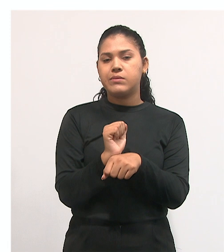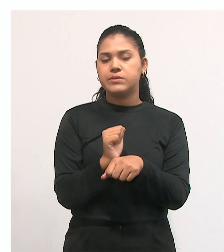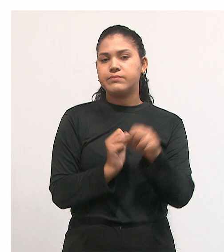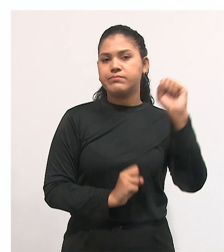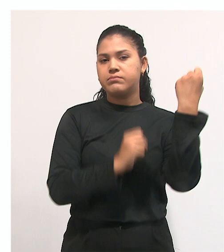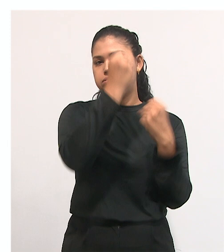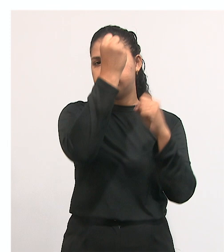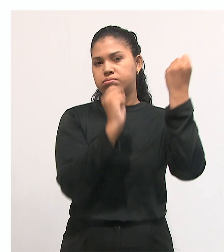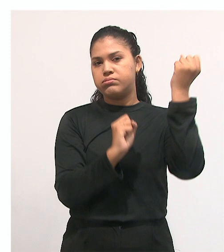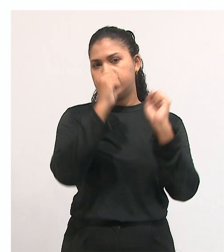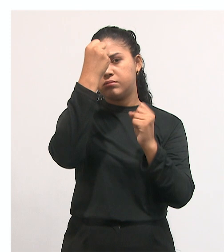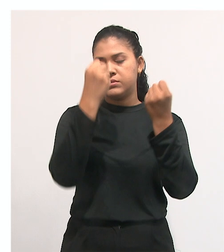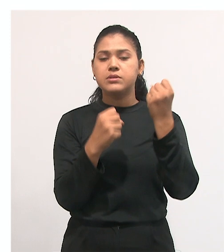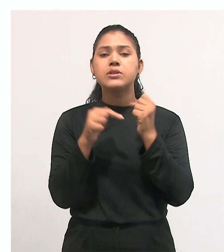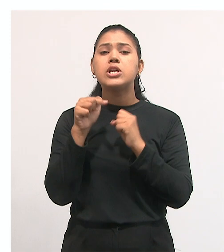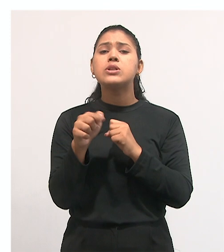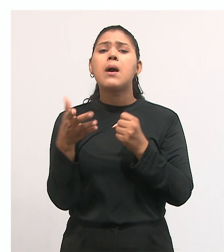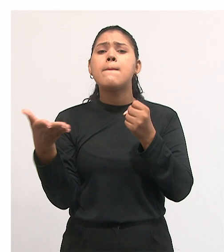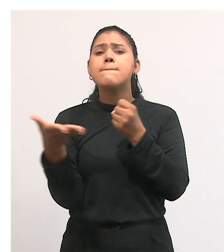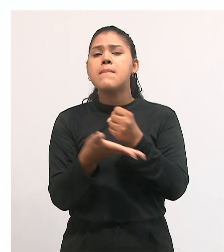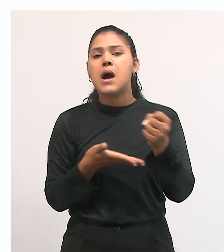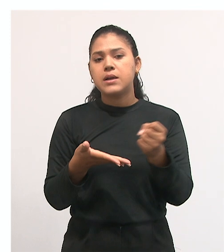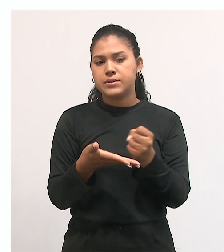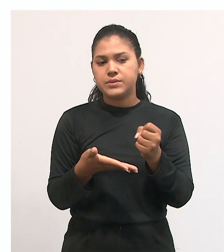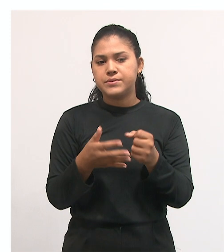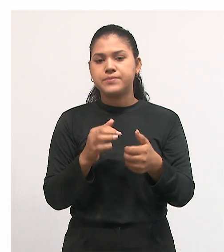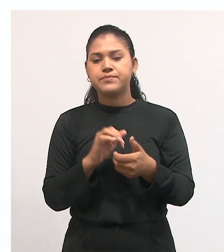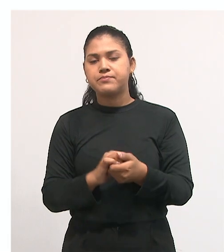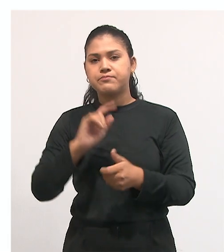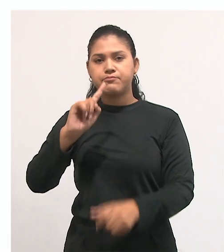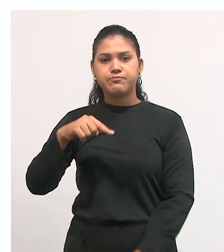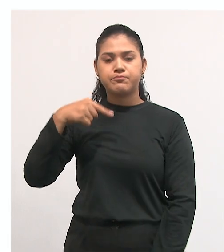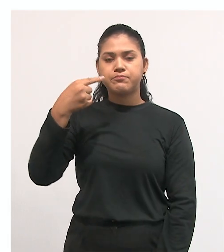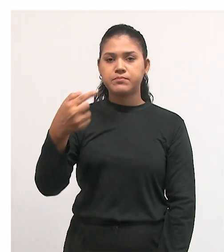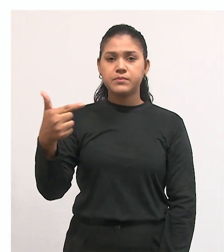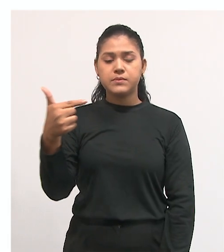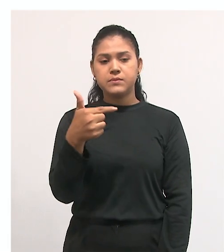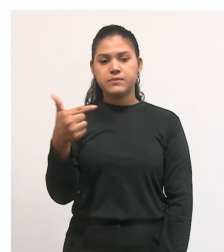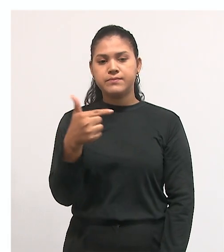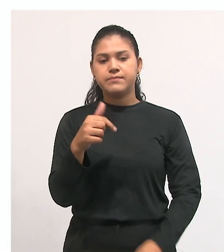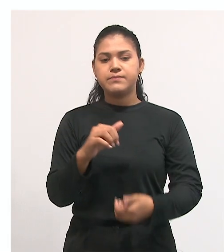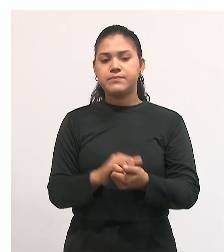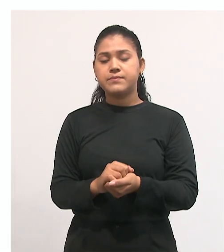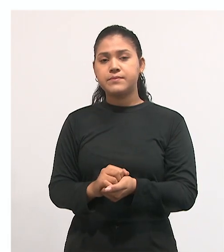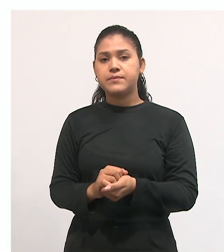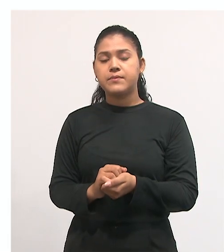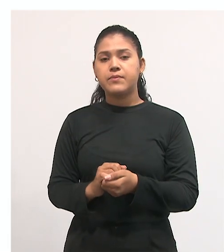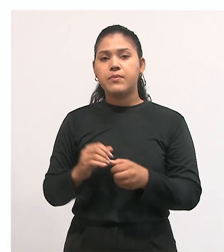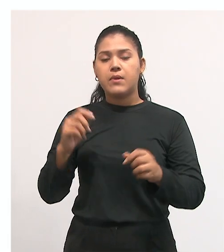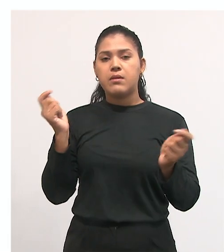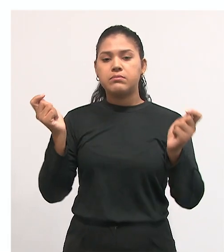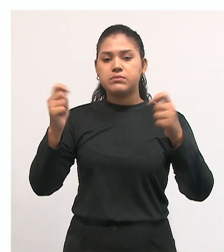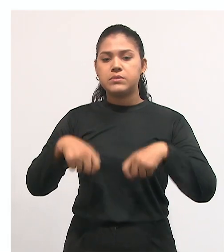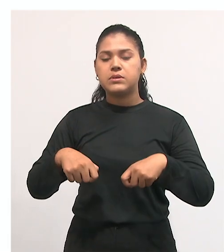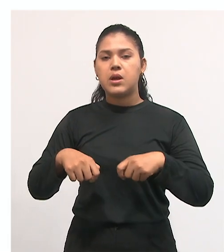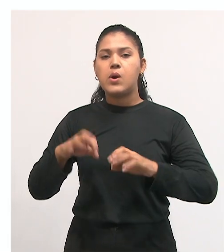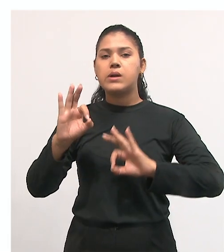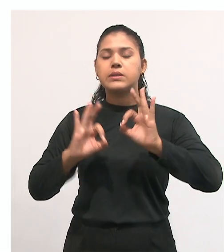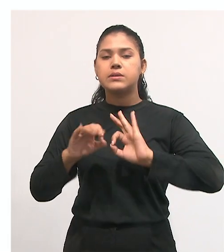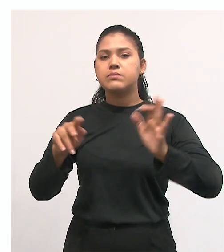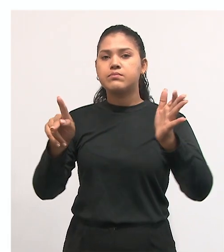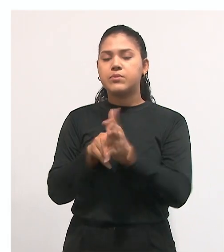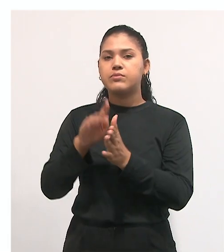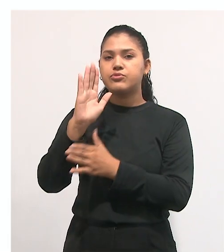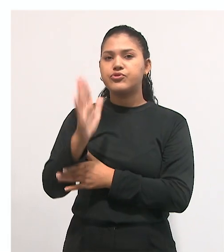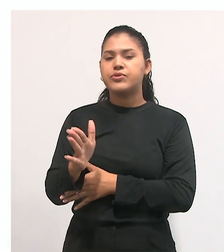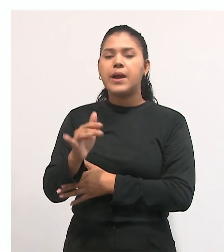esse tipo de capacidade. Próxima, capacidade instalada, né? Equipamentos, professor, o